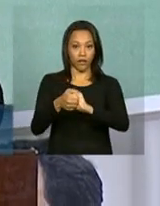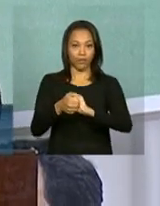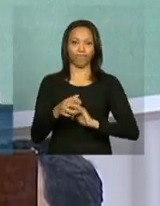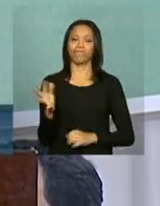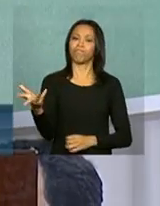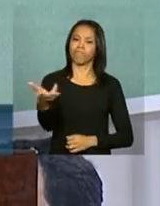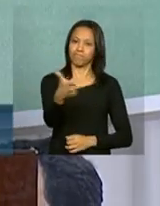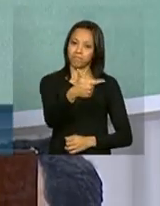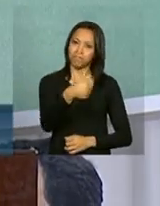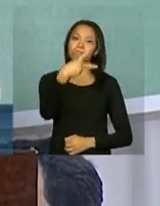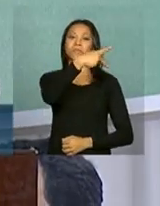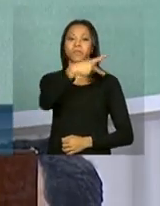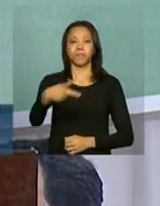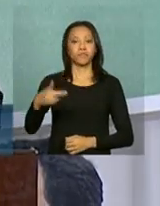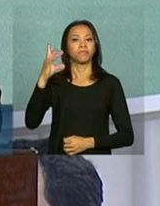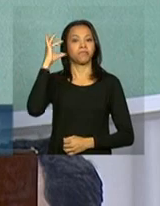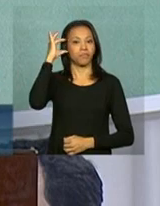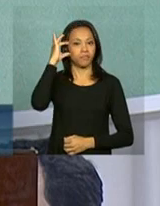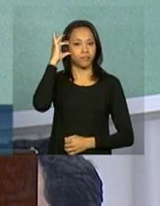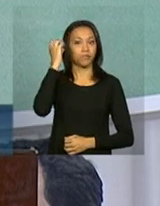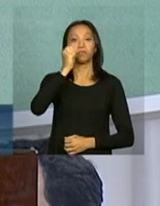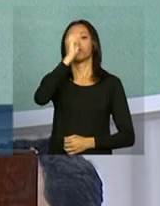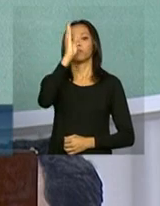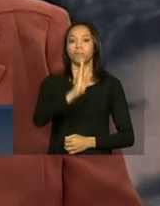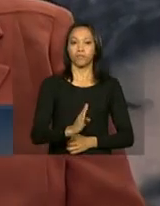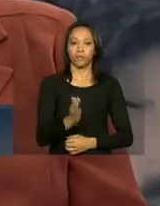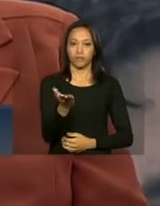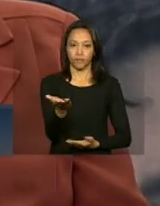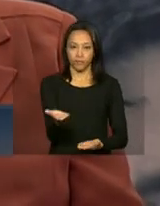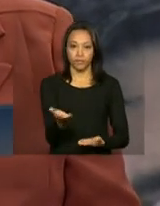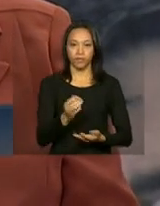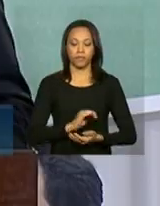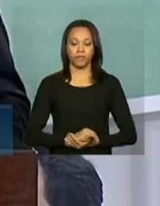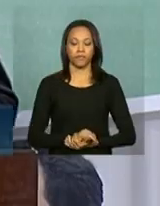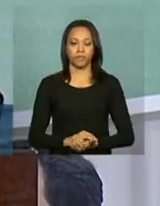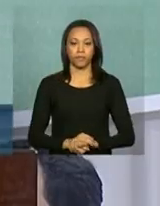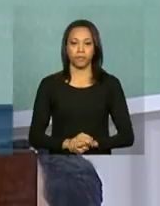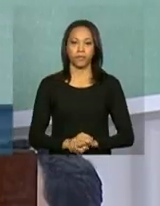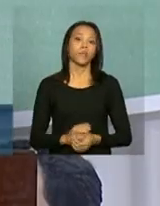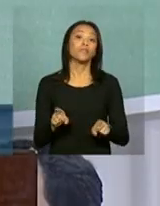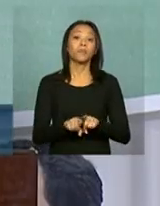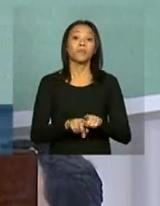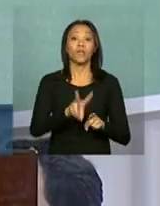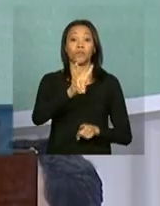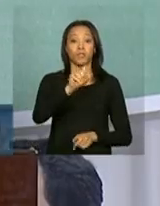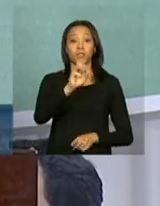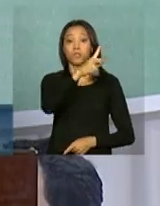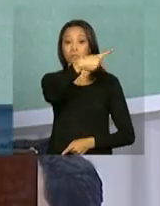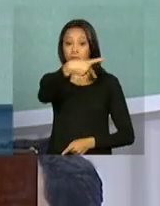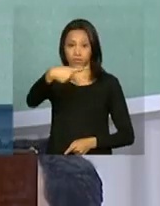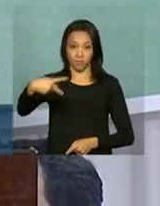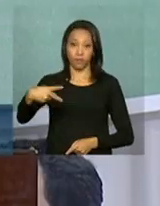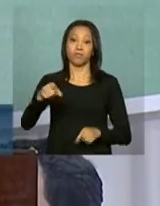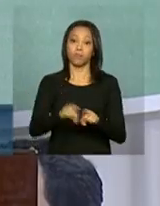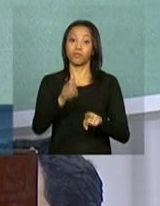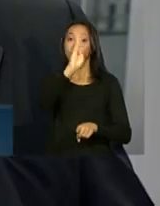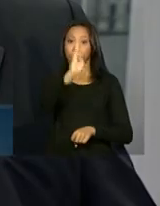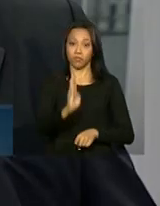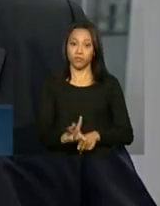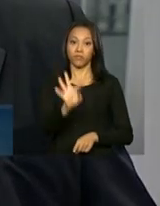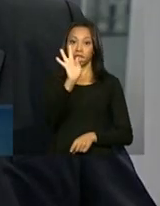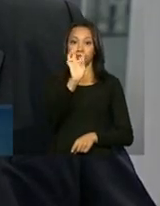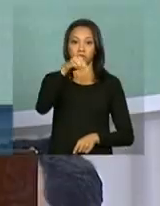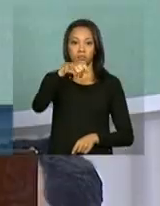excelentíssima senhora presidenta da República, Dilma Rousseff, vice-presidente da República, Michel